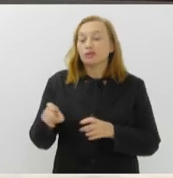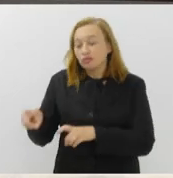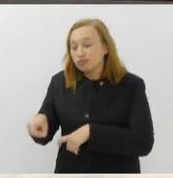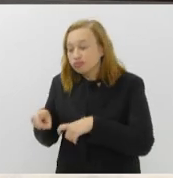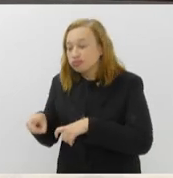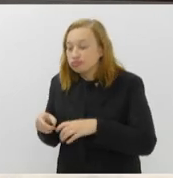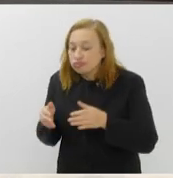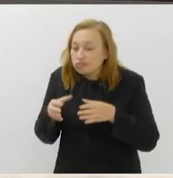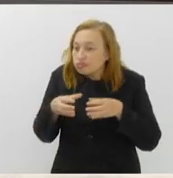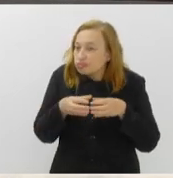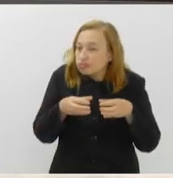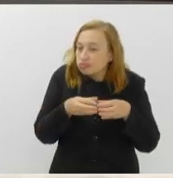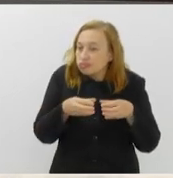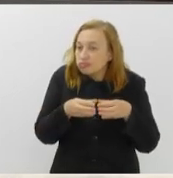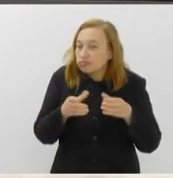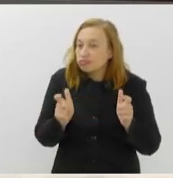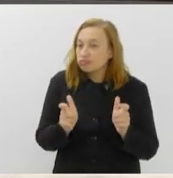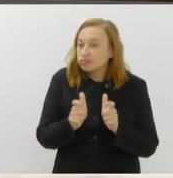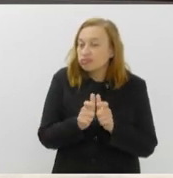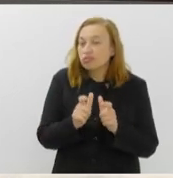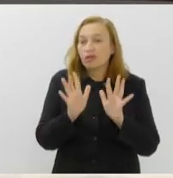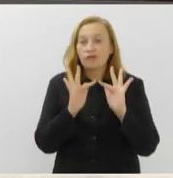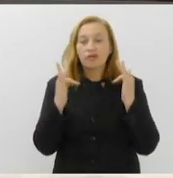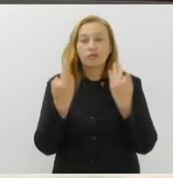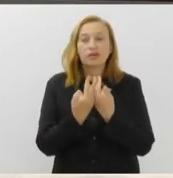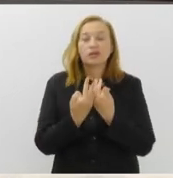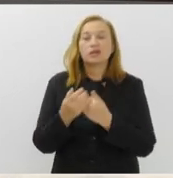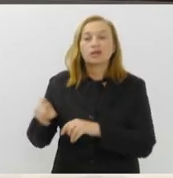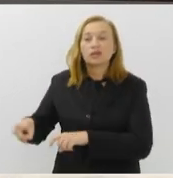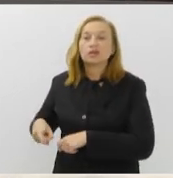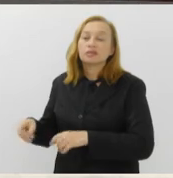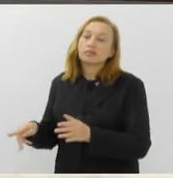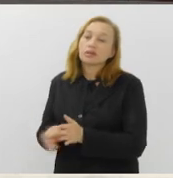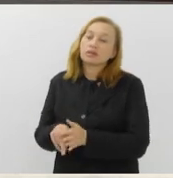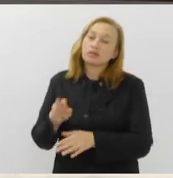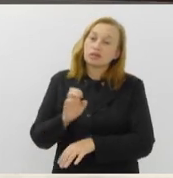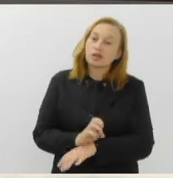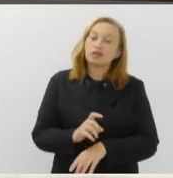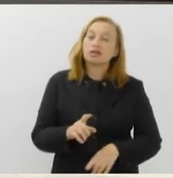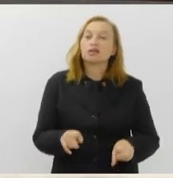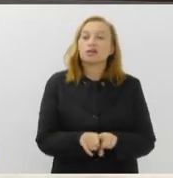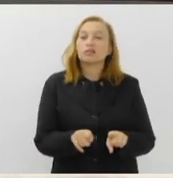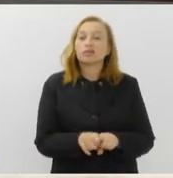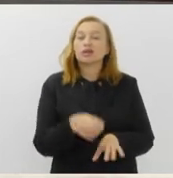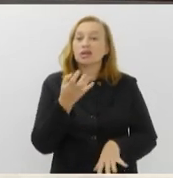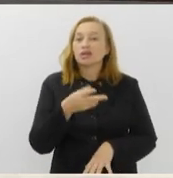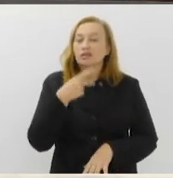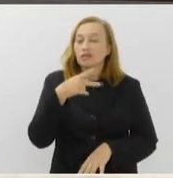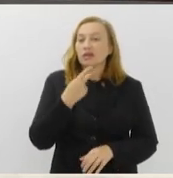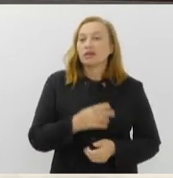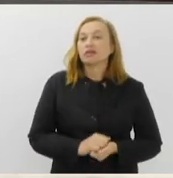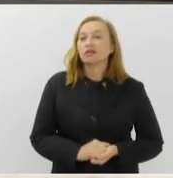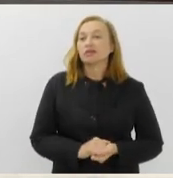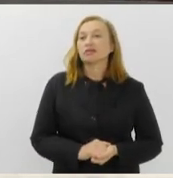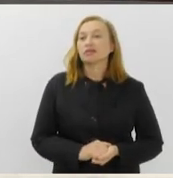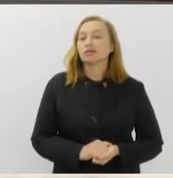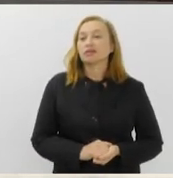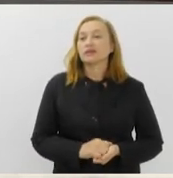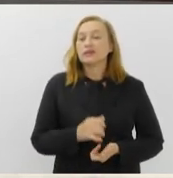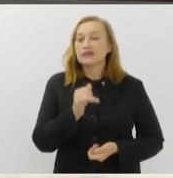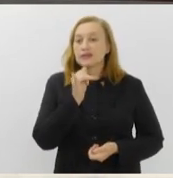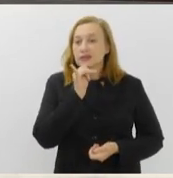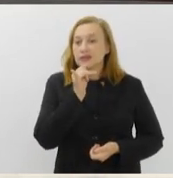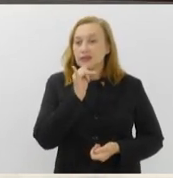são da agricultura familiar camponesa do nosso estado. E queria trazer aqui, como um